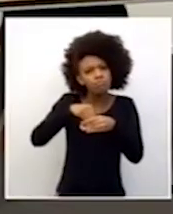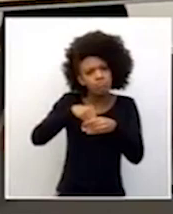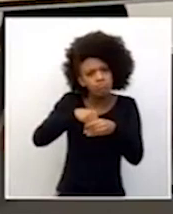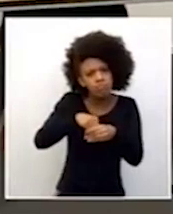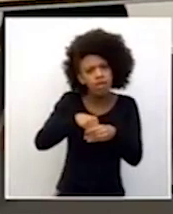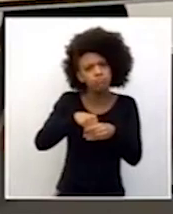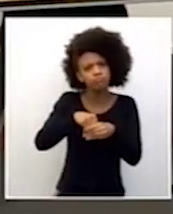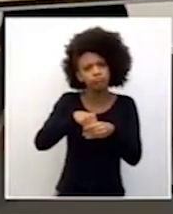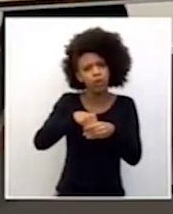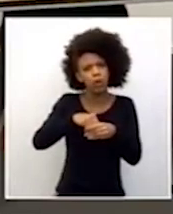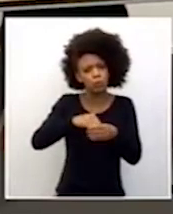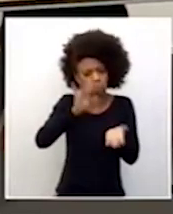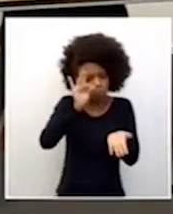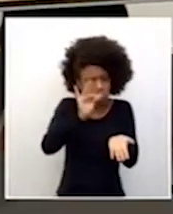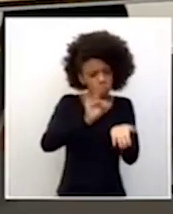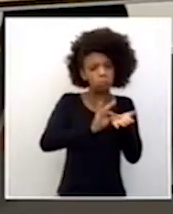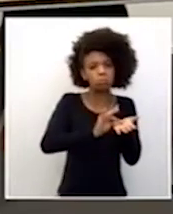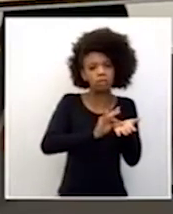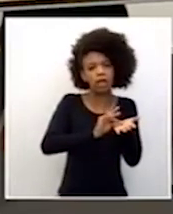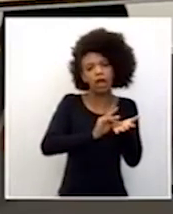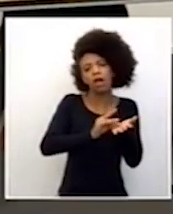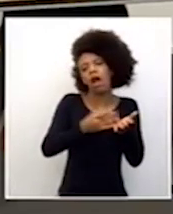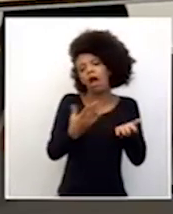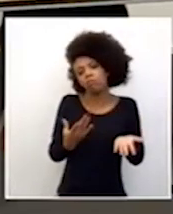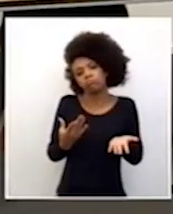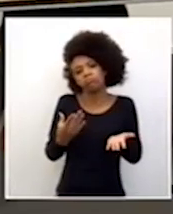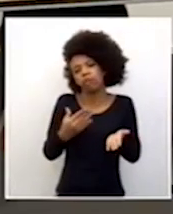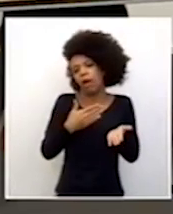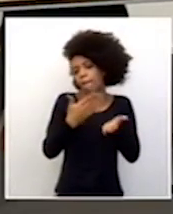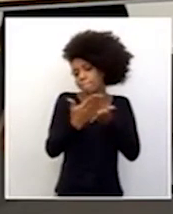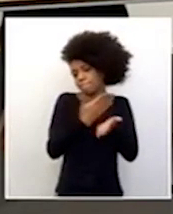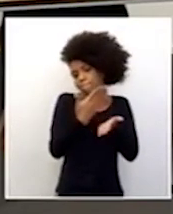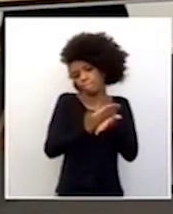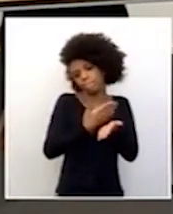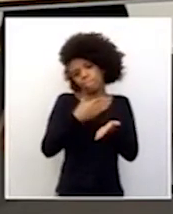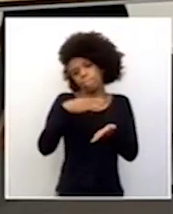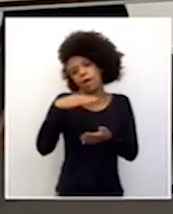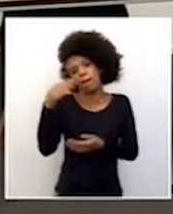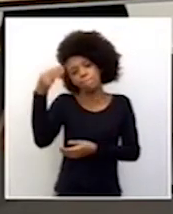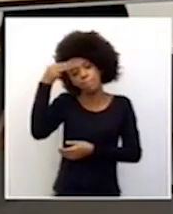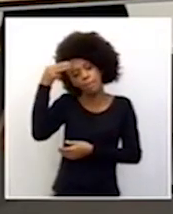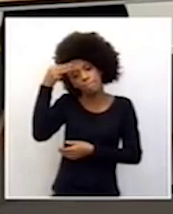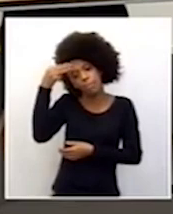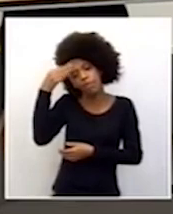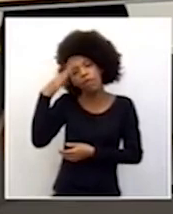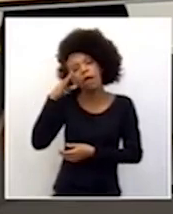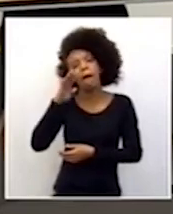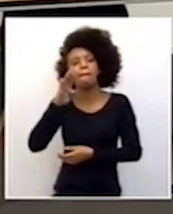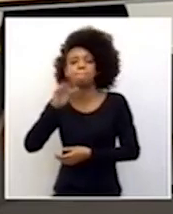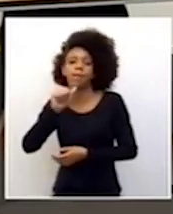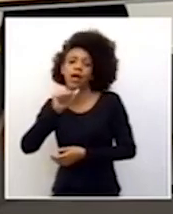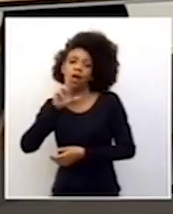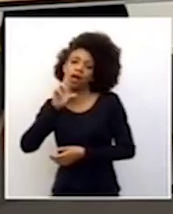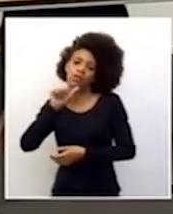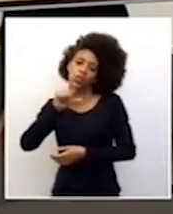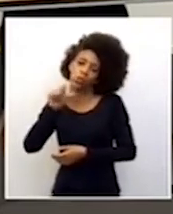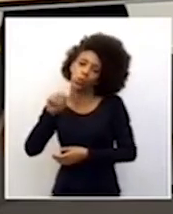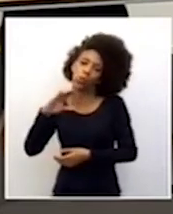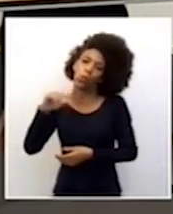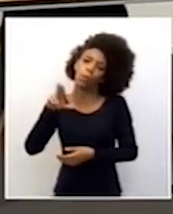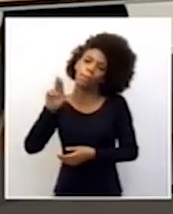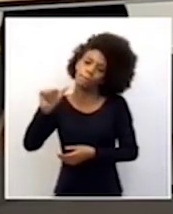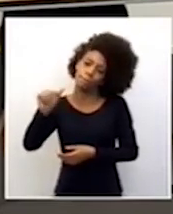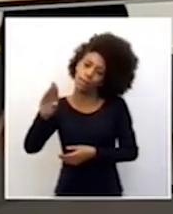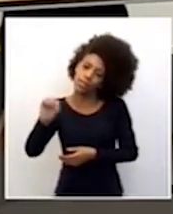livros sensacionais, o Dom Casmurro, Memórias Póstumas de Brás Cubas, né? Quincas Borba, alguns deles obrigatórios para acesso a